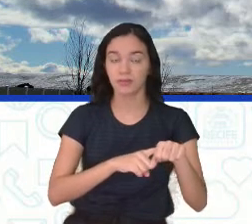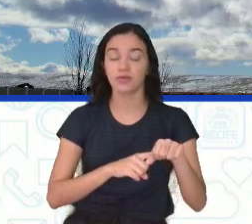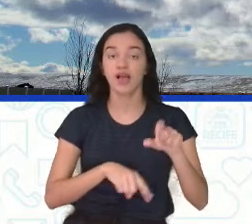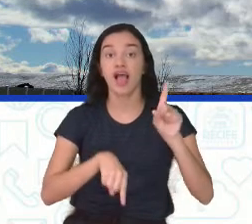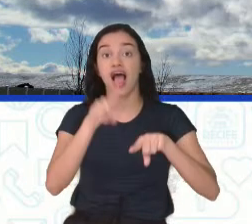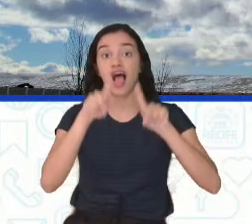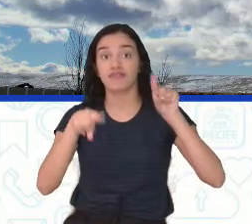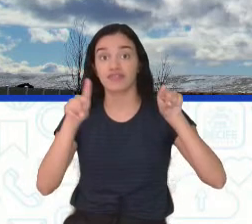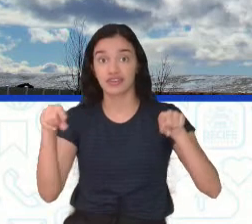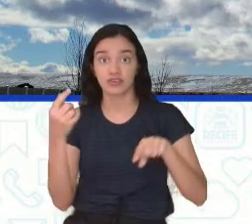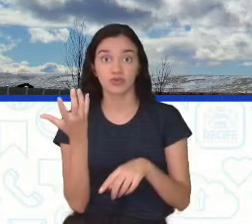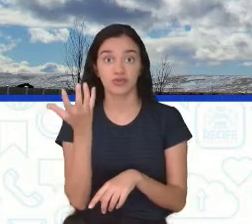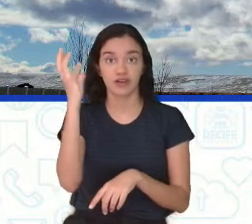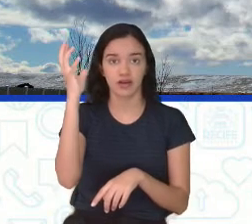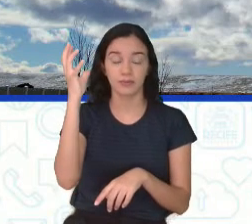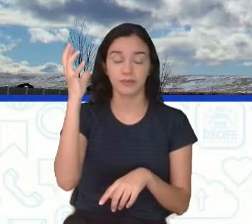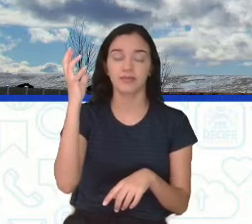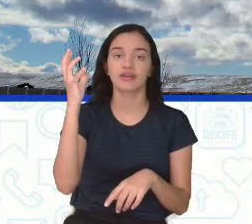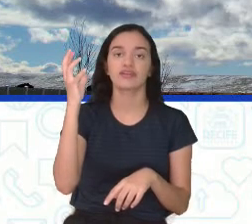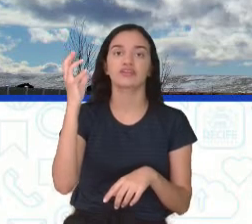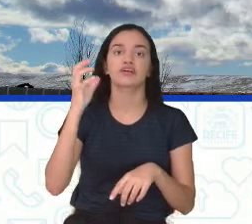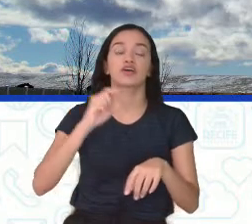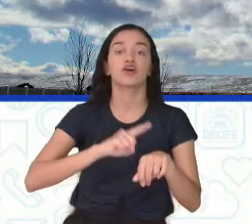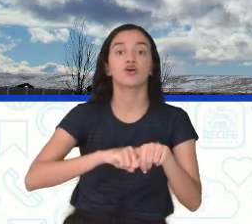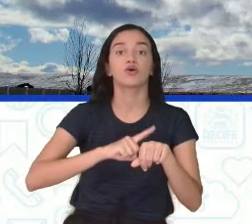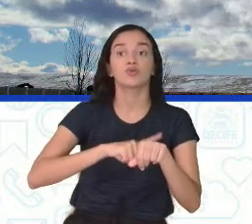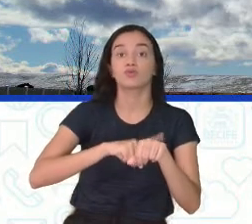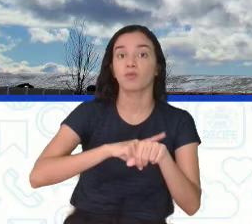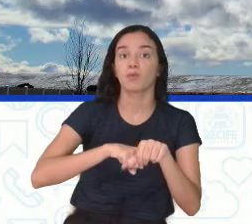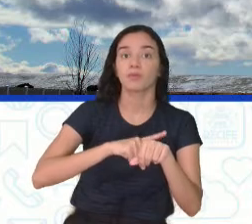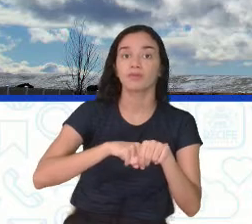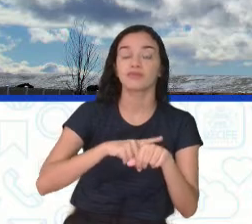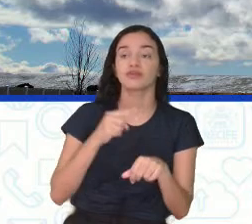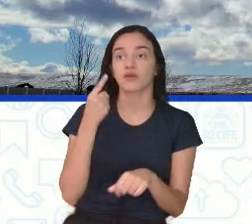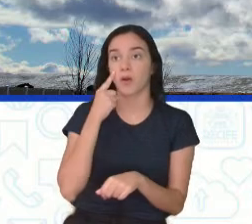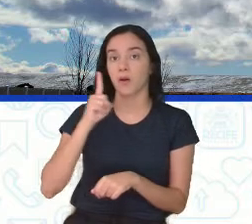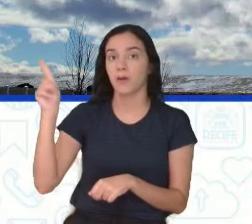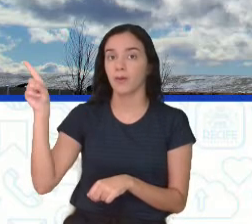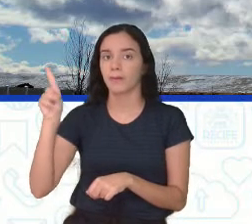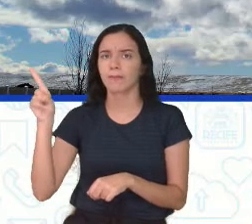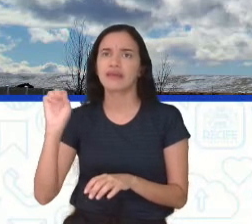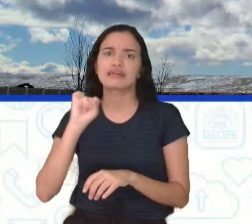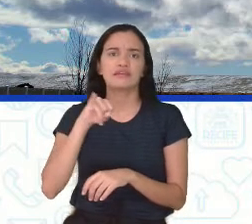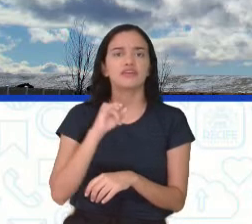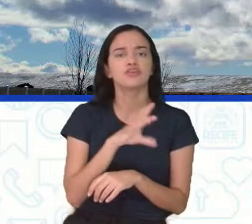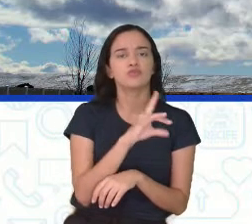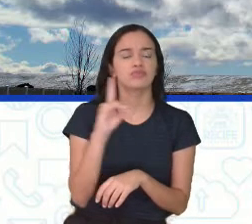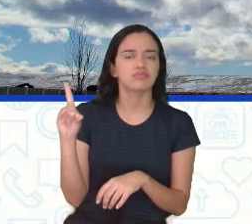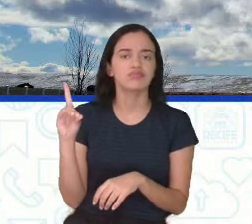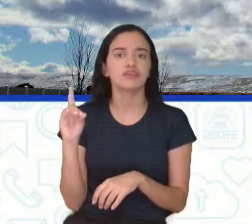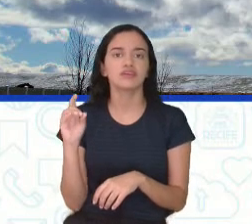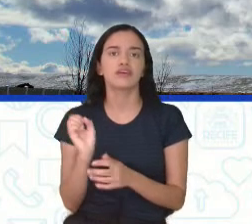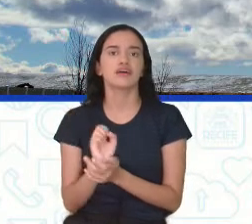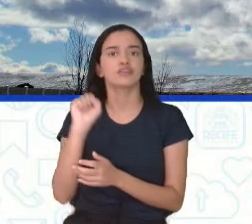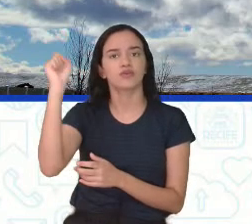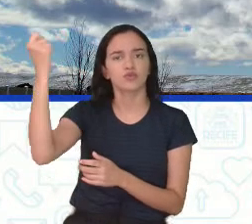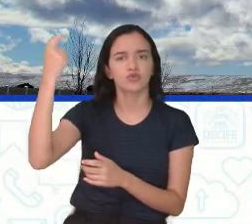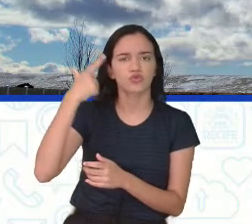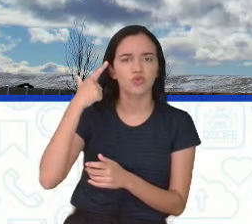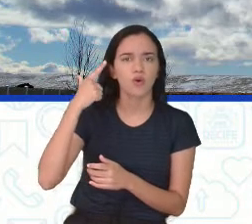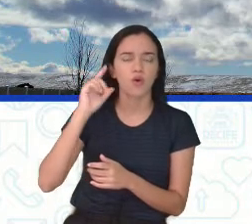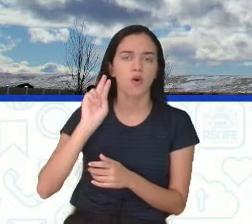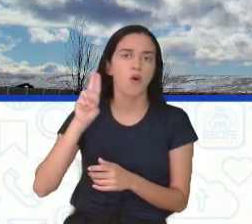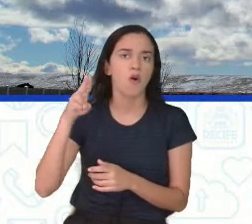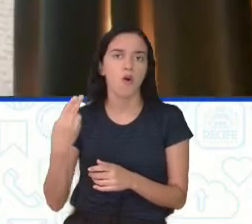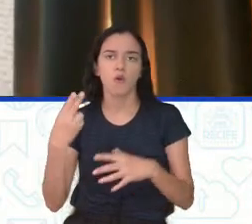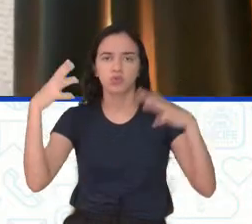variações climáticas, o estado momentâneo da atmosfera. Se o dia está nublado, se o dia está ensolarado, se o dia